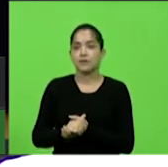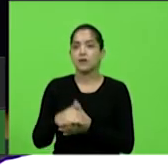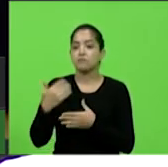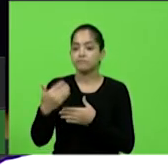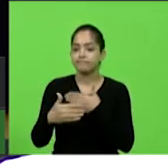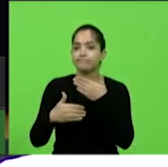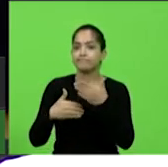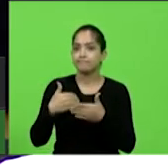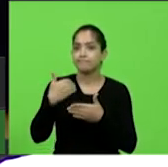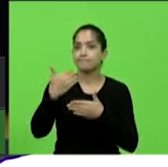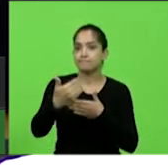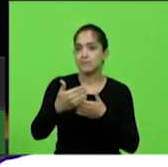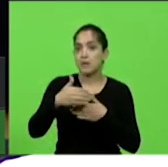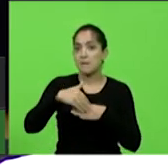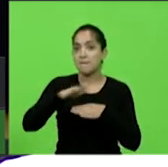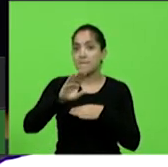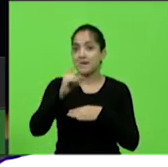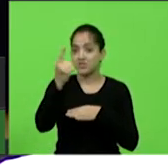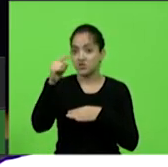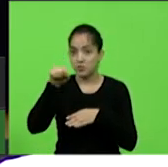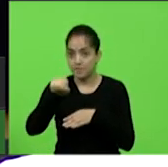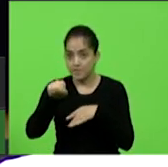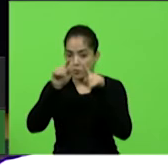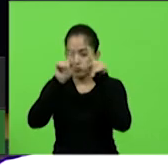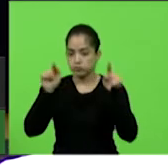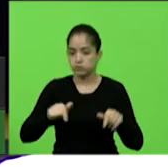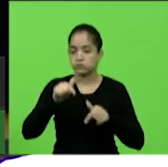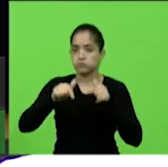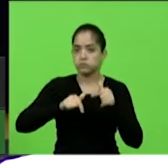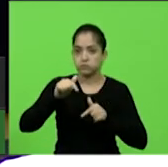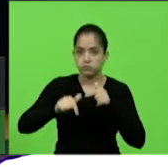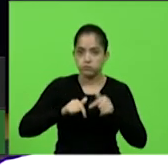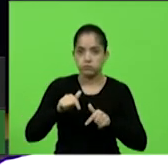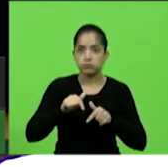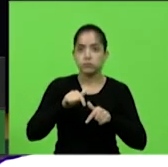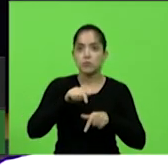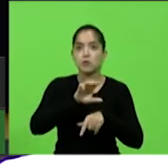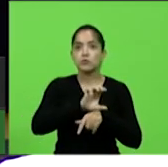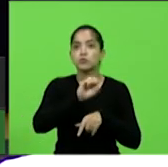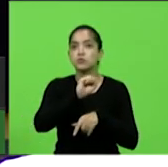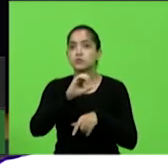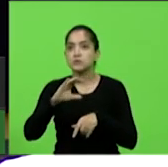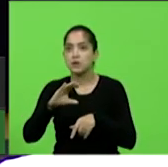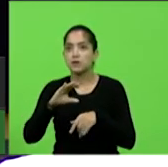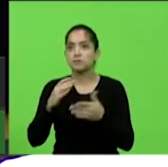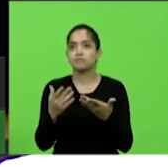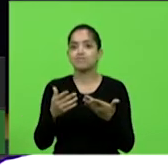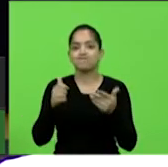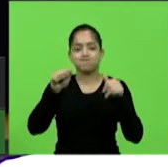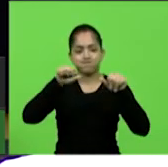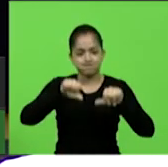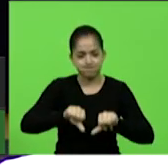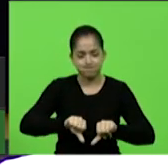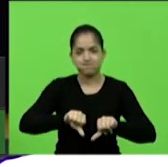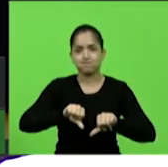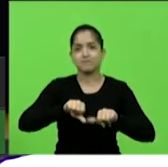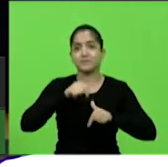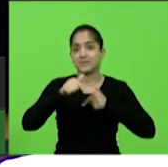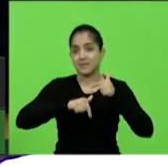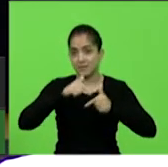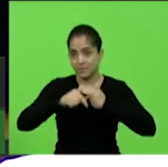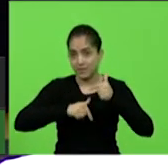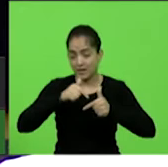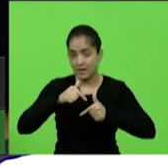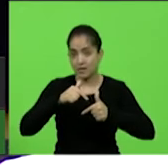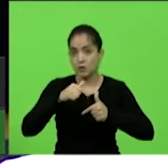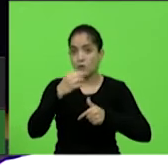né, os mais de 1.000 funcionários do SAMU, de todas as regiões do Estado, eles enfrentam péssimas condições de trabalho e